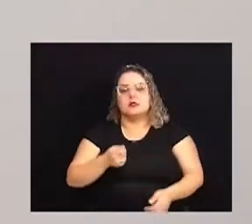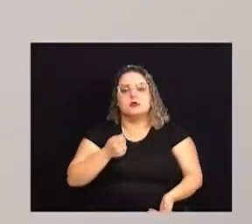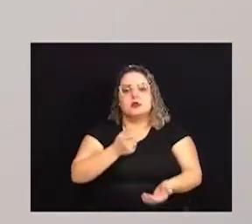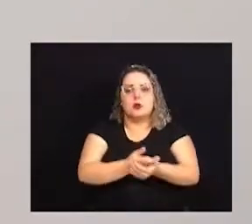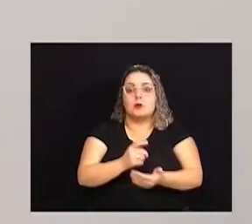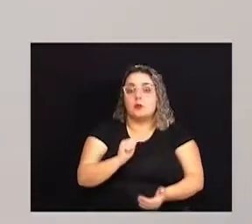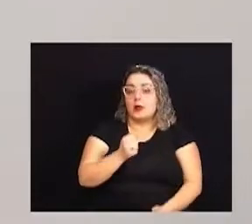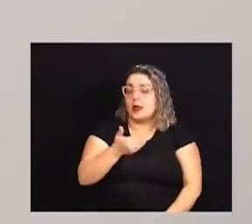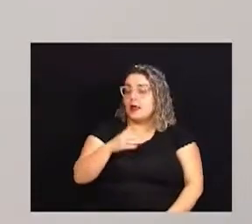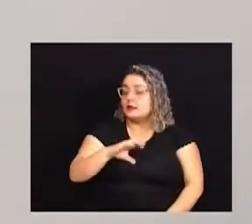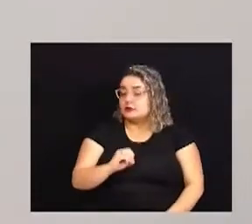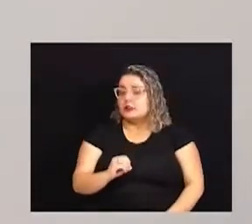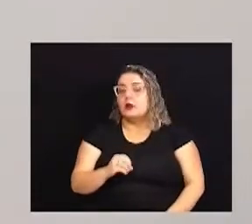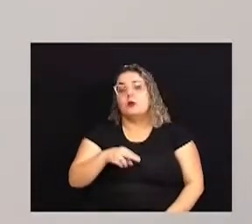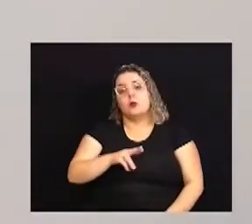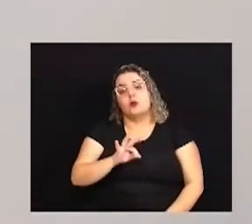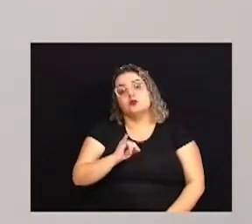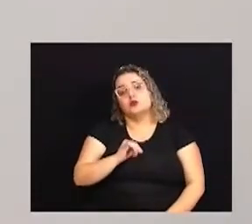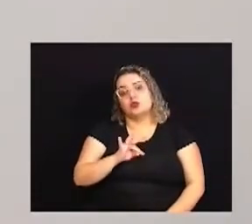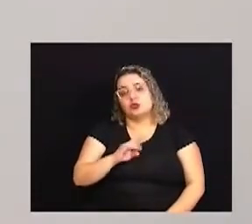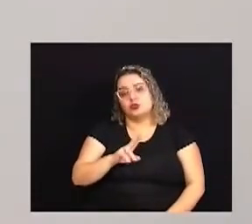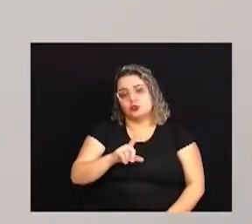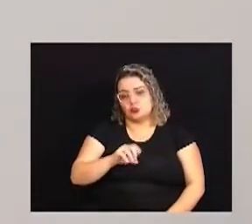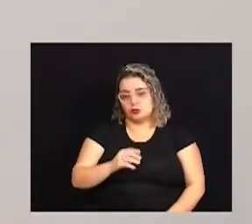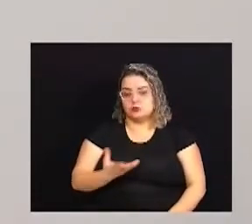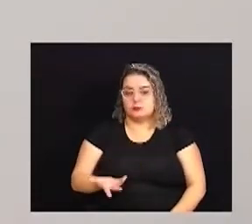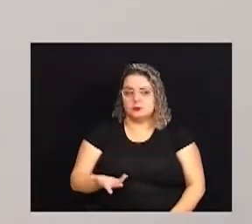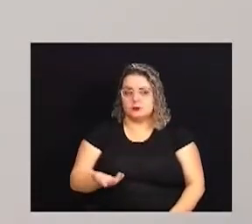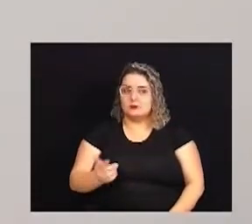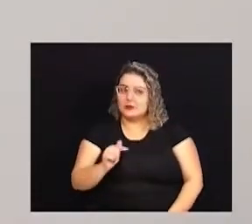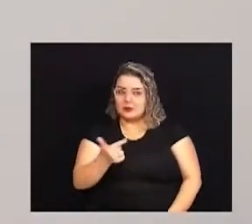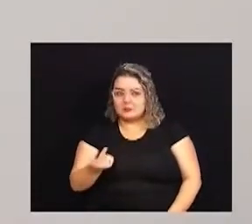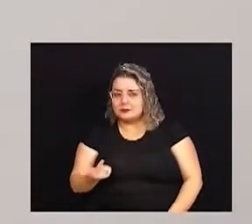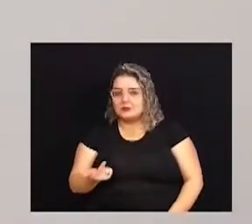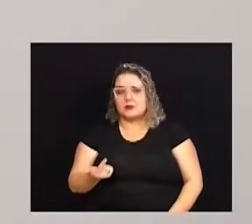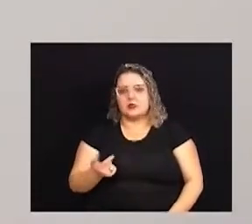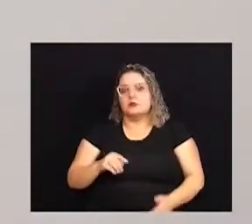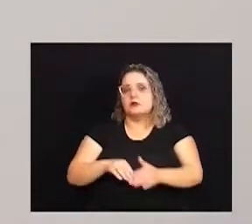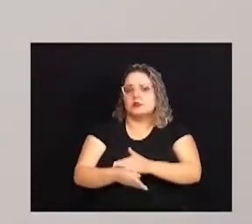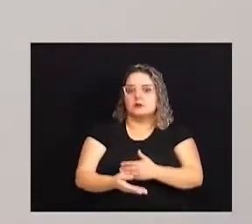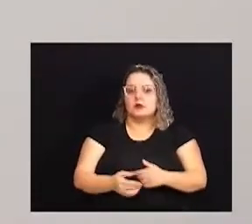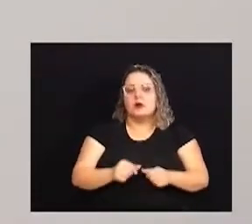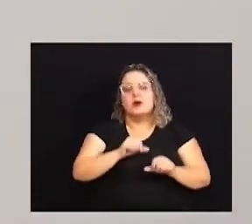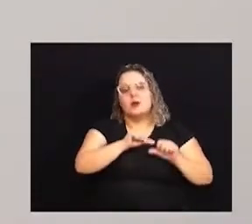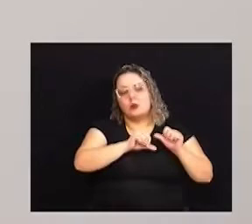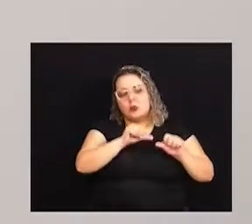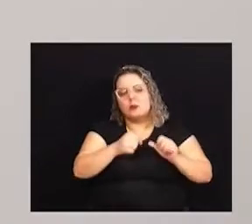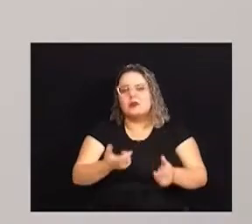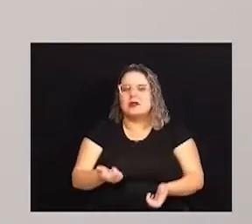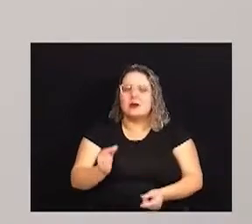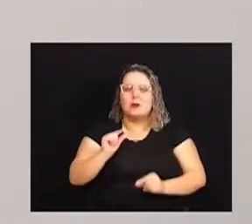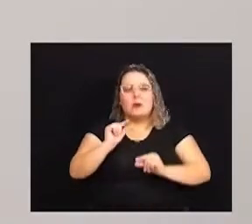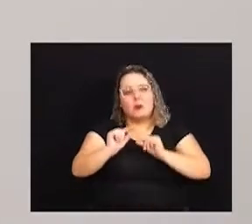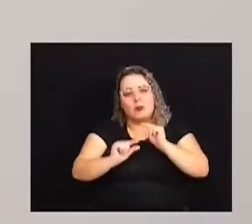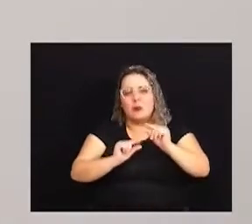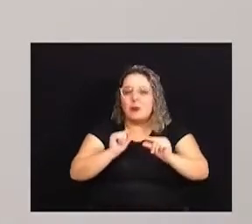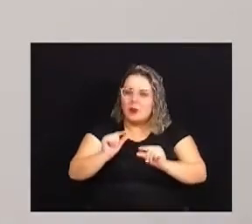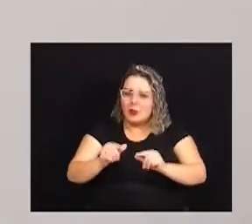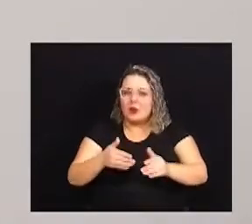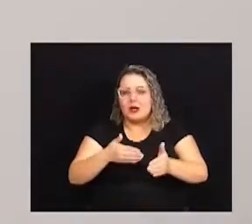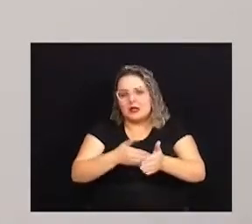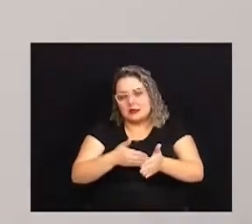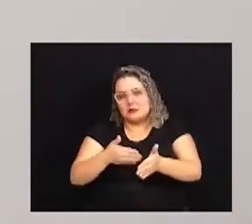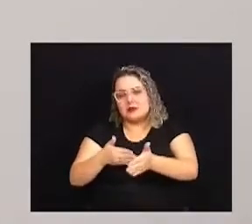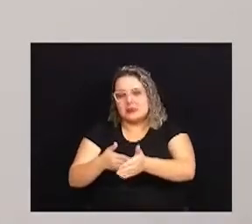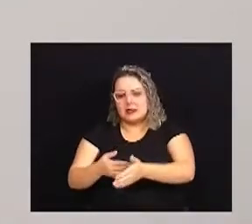uma ação, ou compram um título. Aqui no Brasil nós não temos muito esse costume. Vem mudando, mas ainda é uma coisa muito